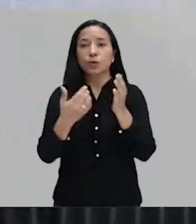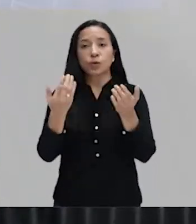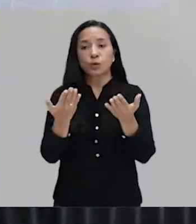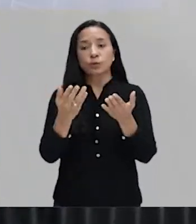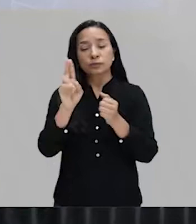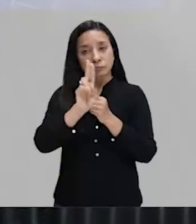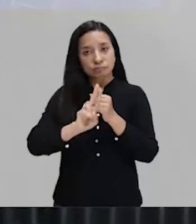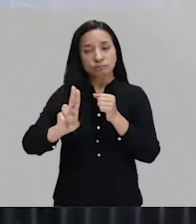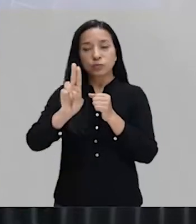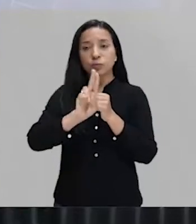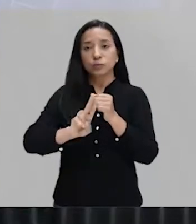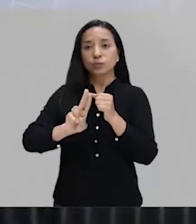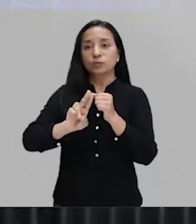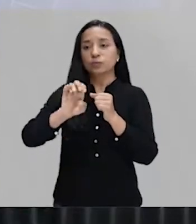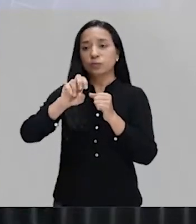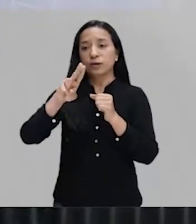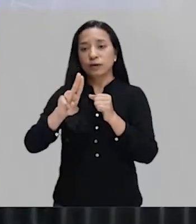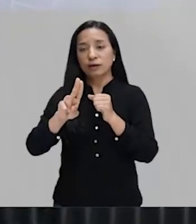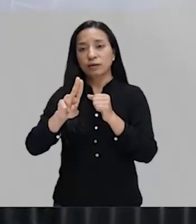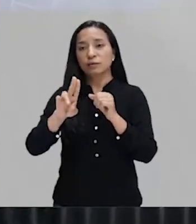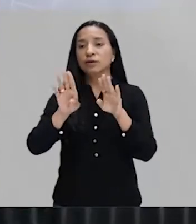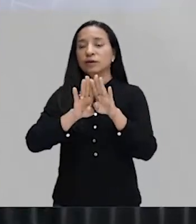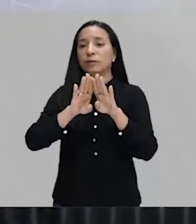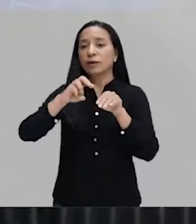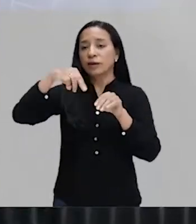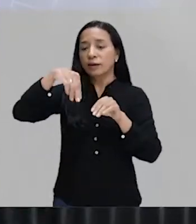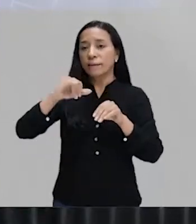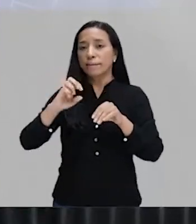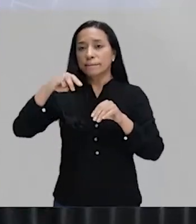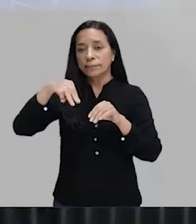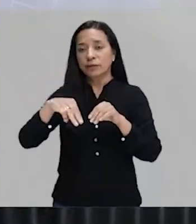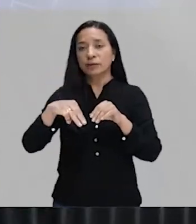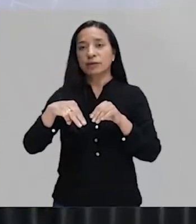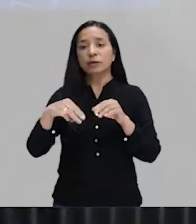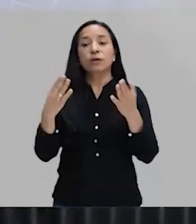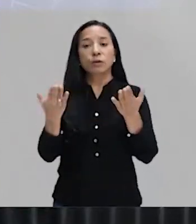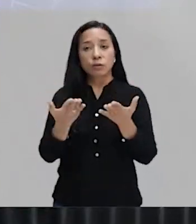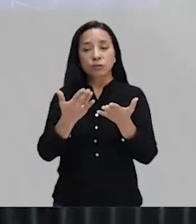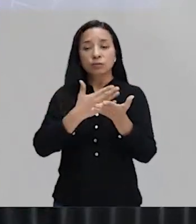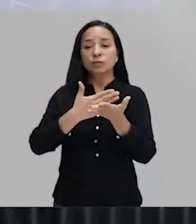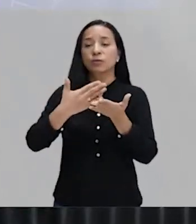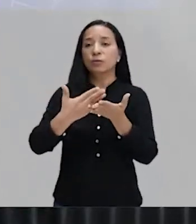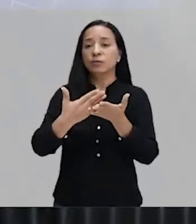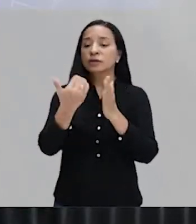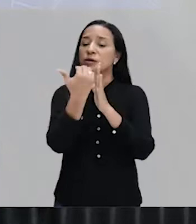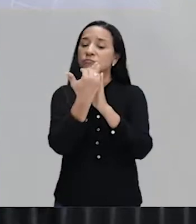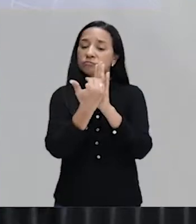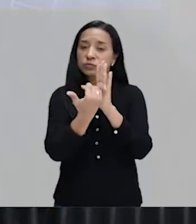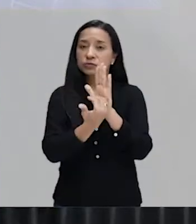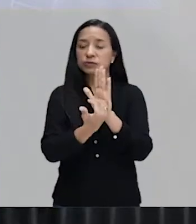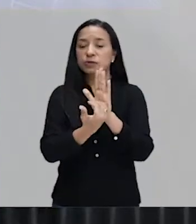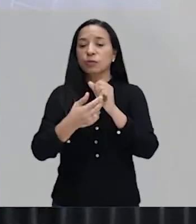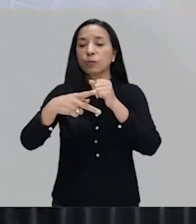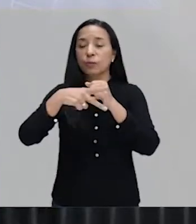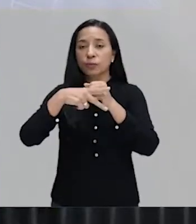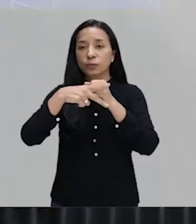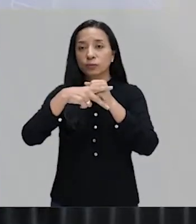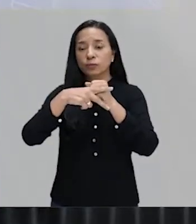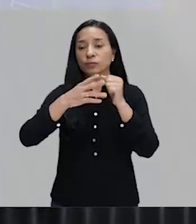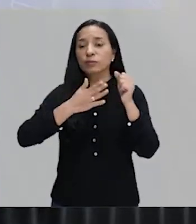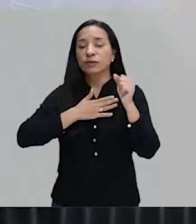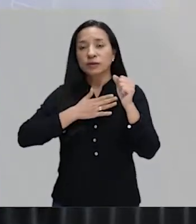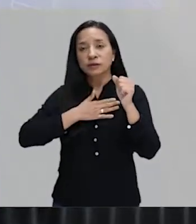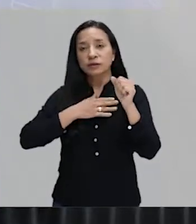eu e para mim, tá certo? Então, hoje nós vamos dar início aqui com as classificações, pronomes possessivos e